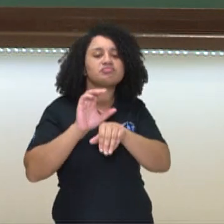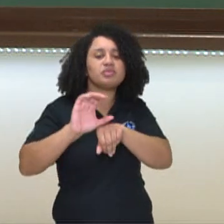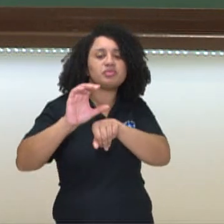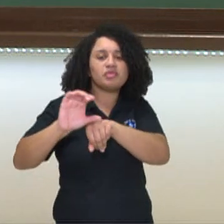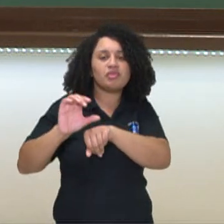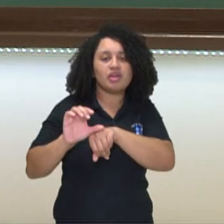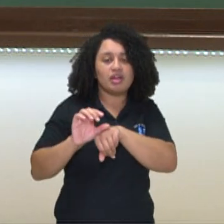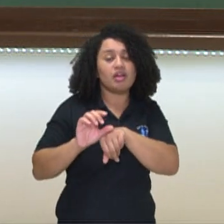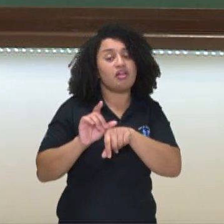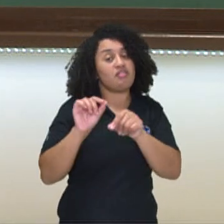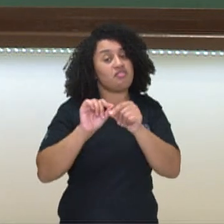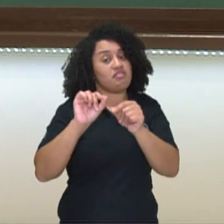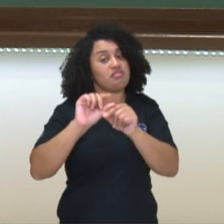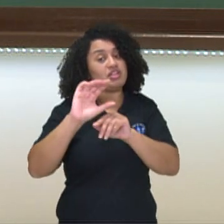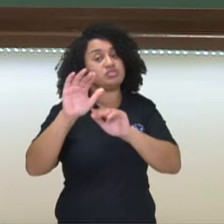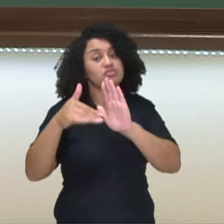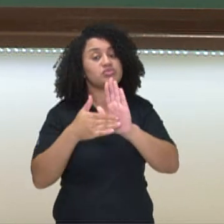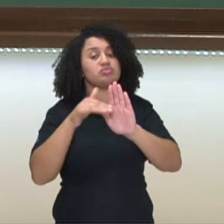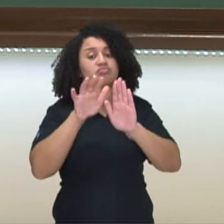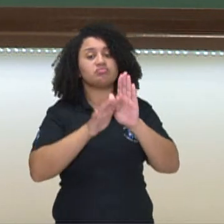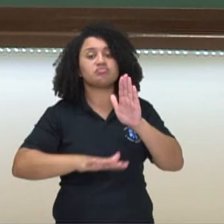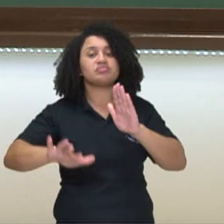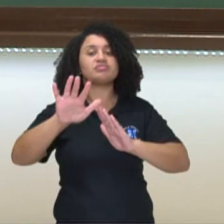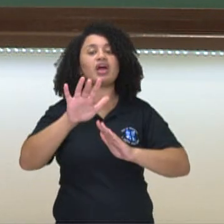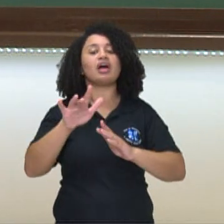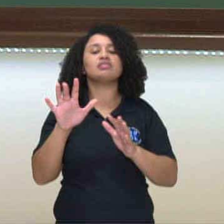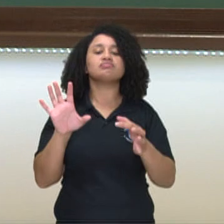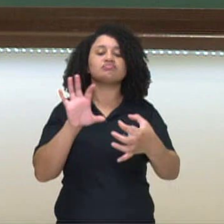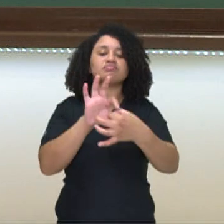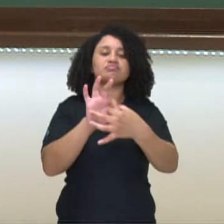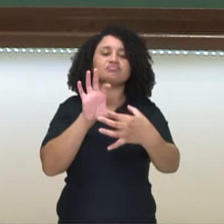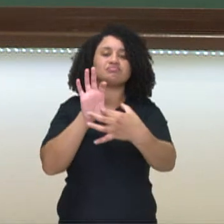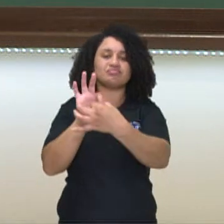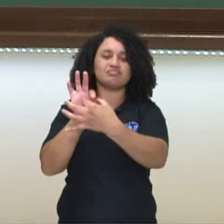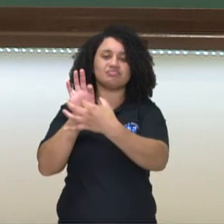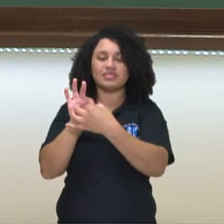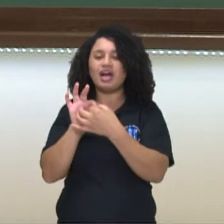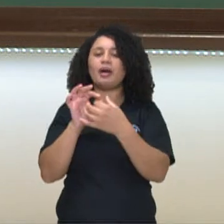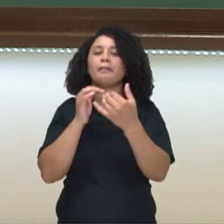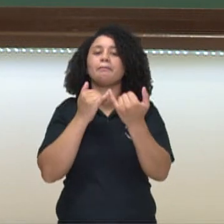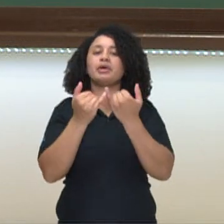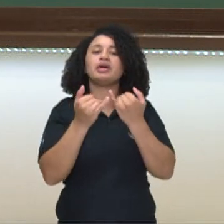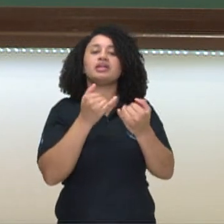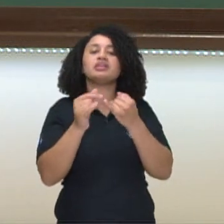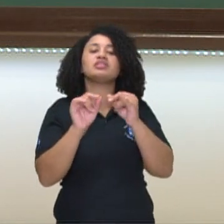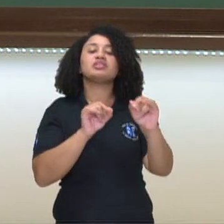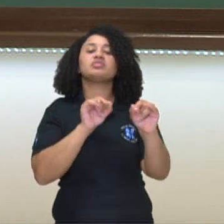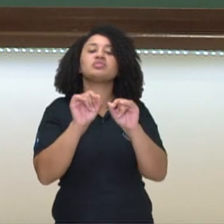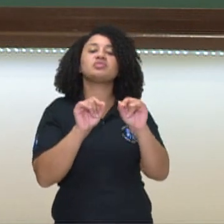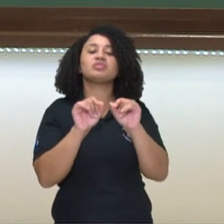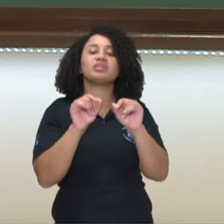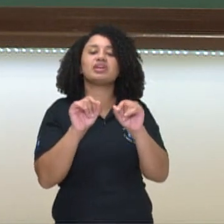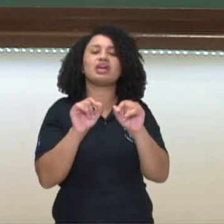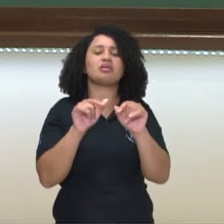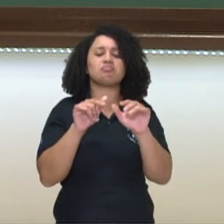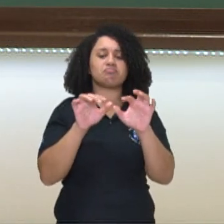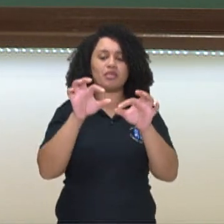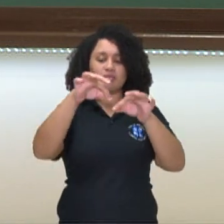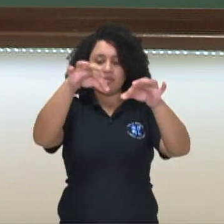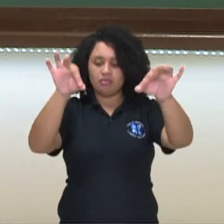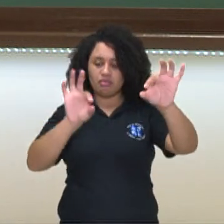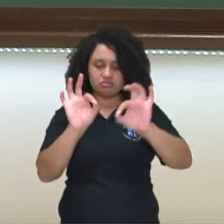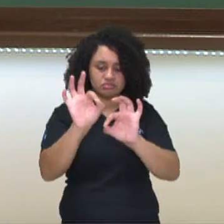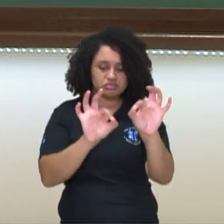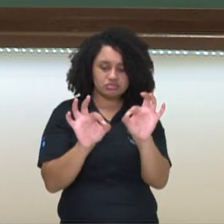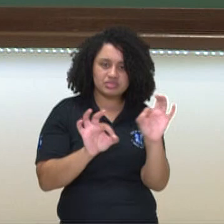a deixar todo o sistema muito mais entrelaçado, muito mais parecido com quebra-cabeça de 5 mil peças, ou